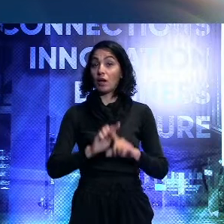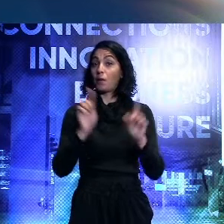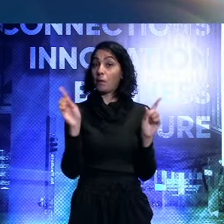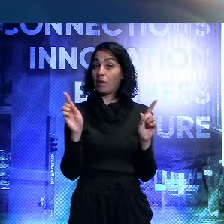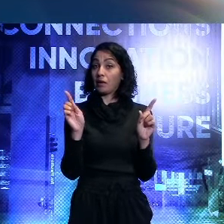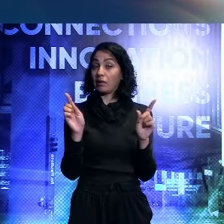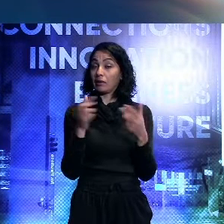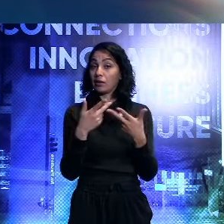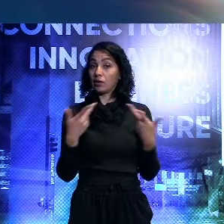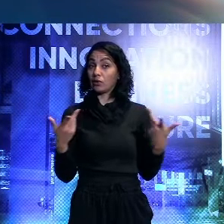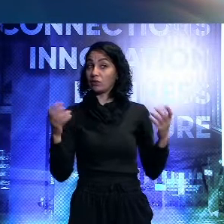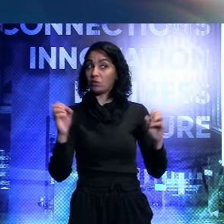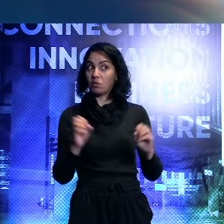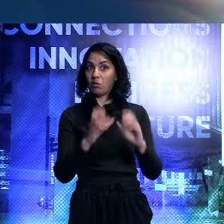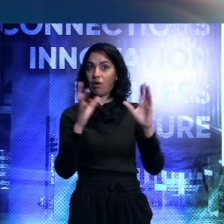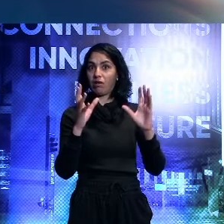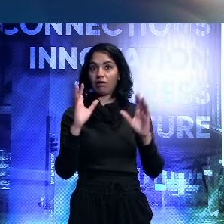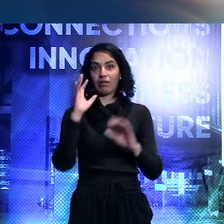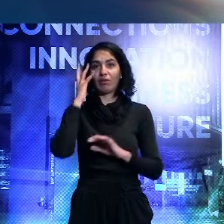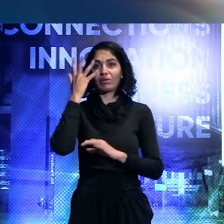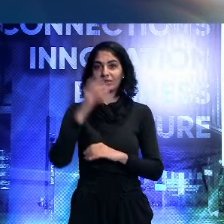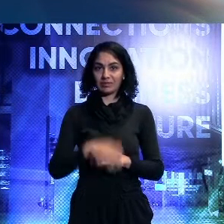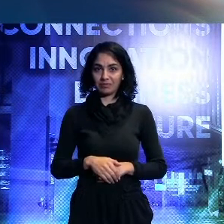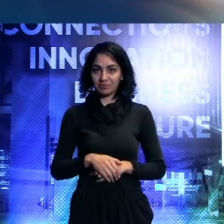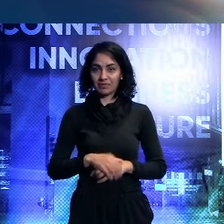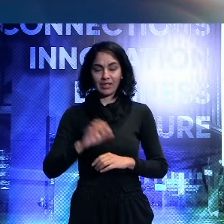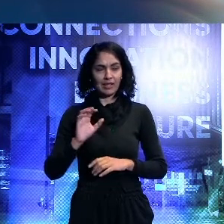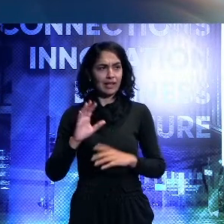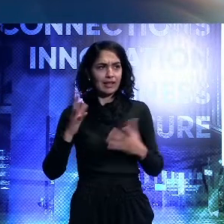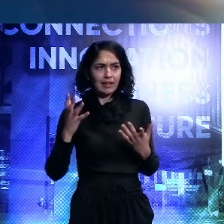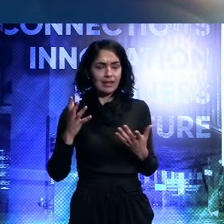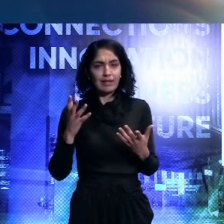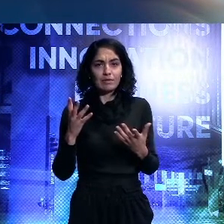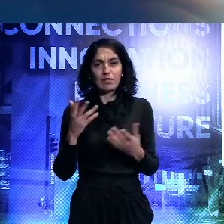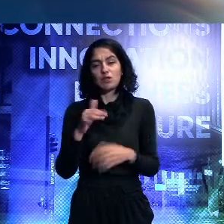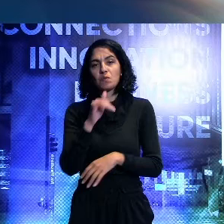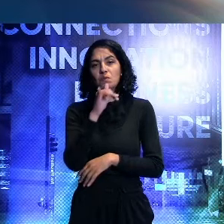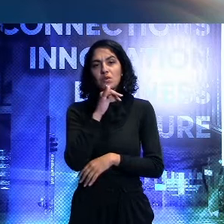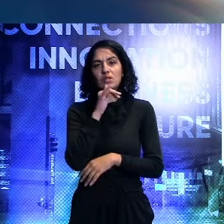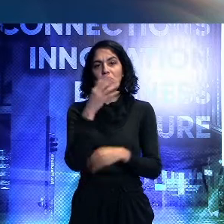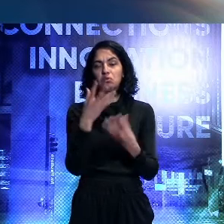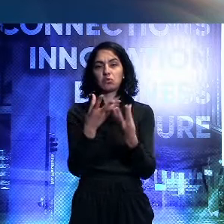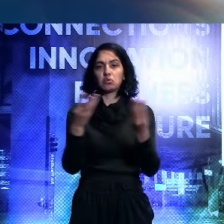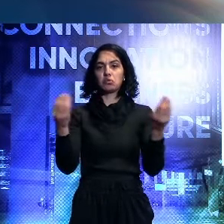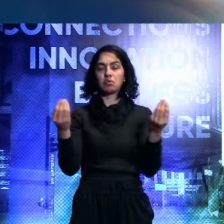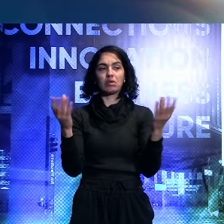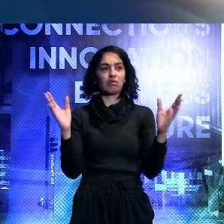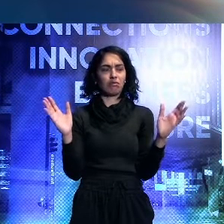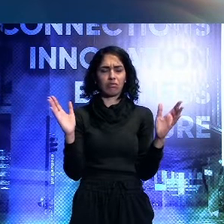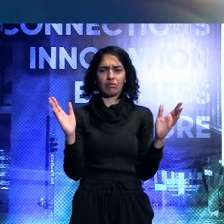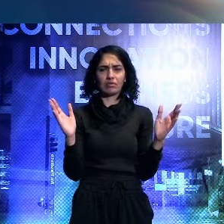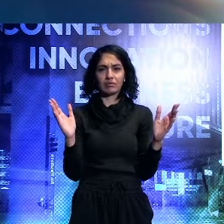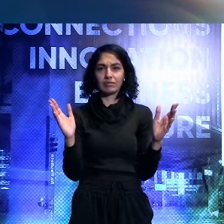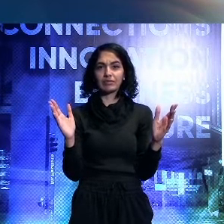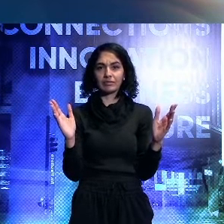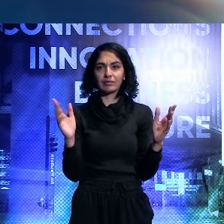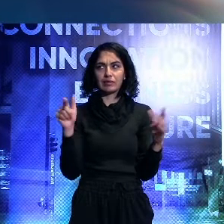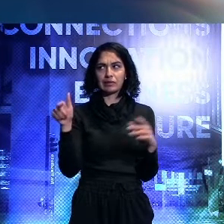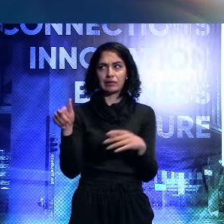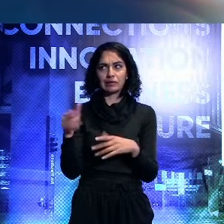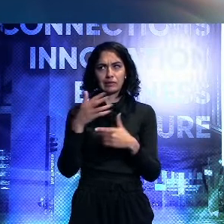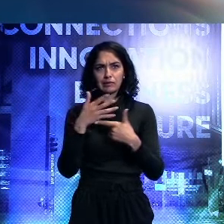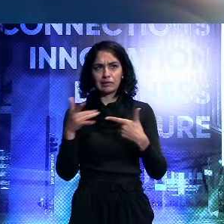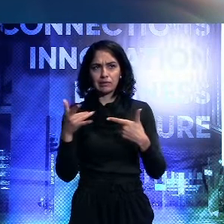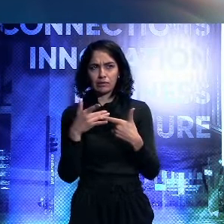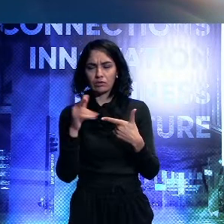mágicas aconteciam. De repente, máquinas virtuais, a EC2, por exemplo, ela sumiu. Ela falou, e aí os caras do Netflix falavam,